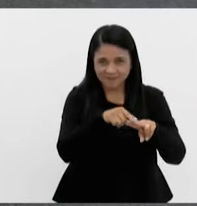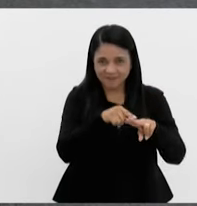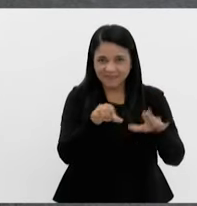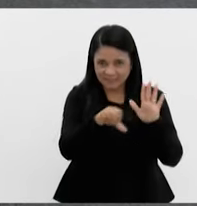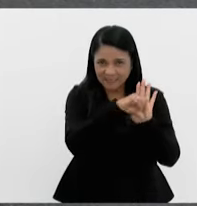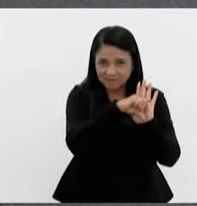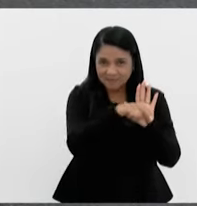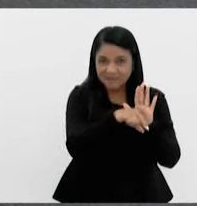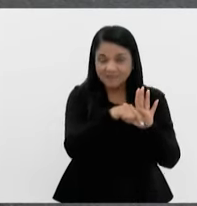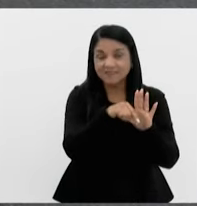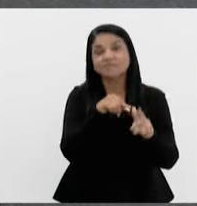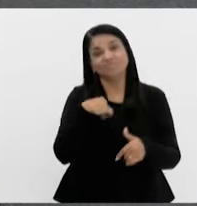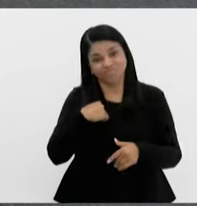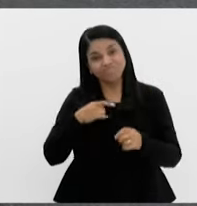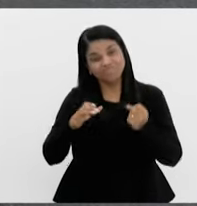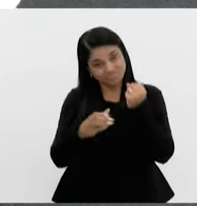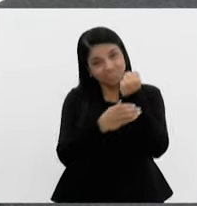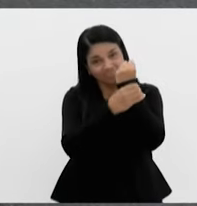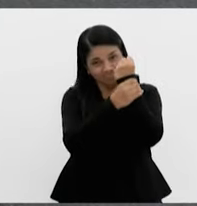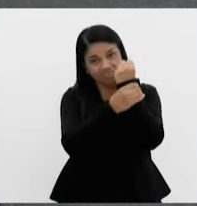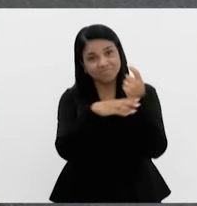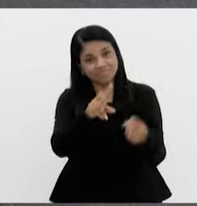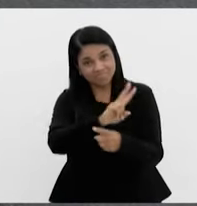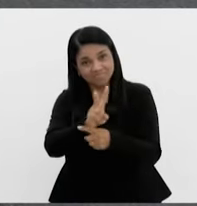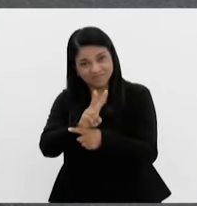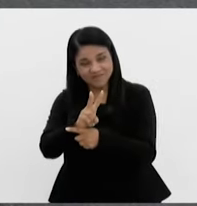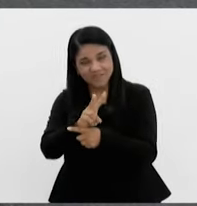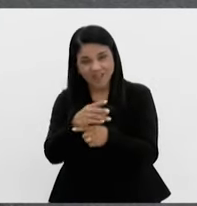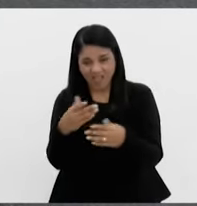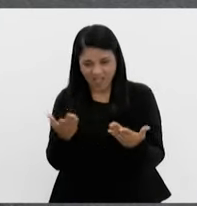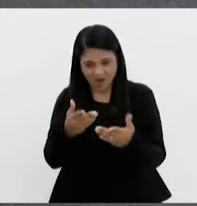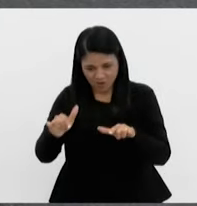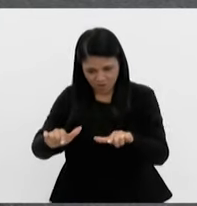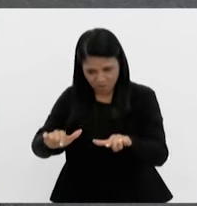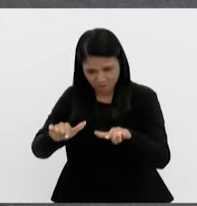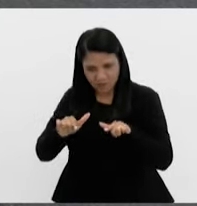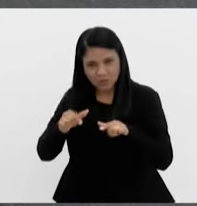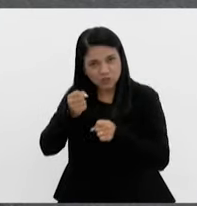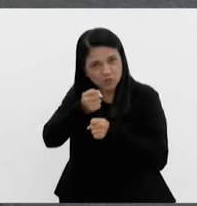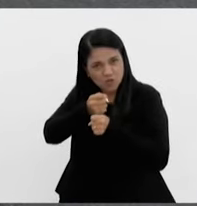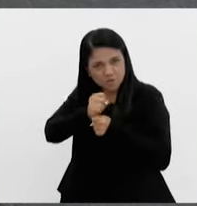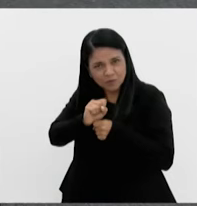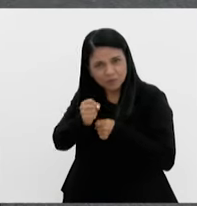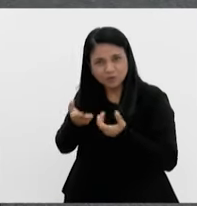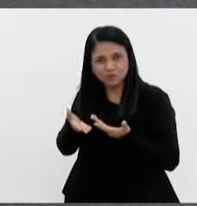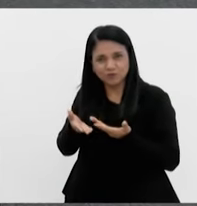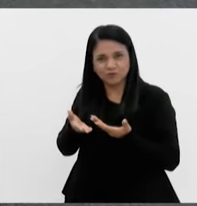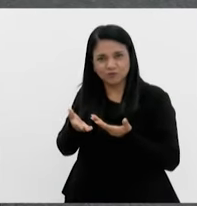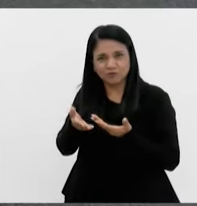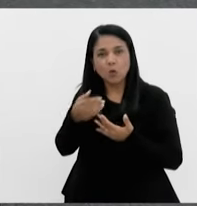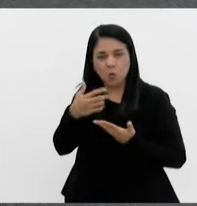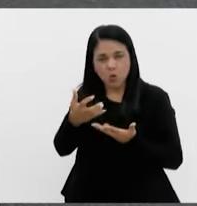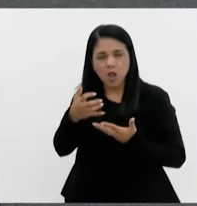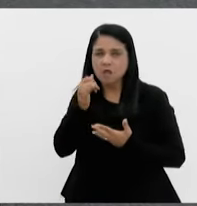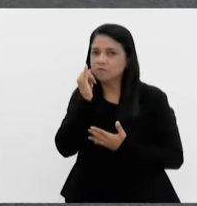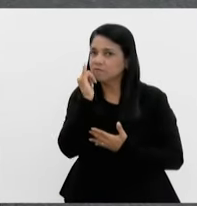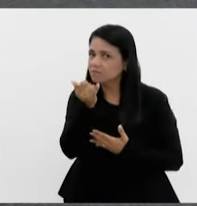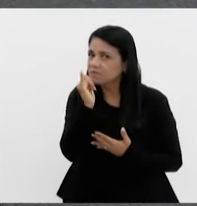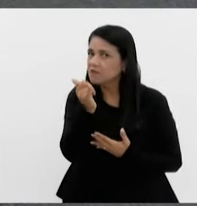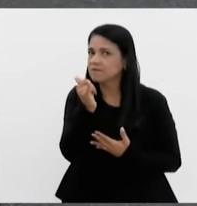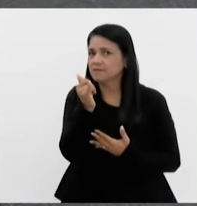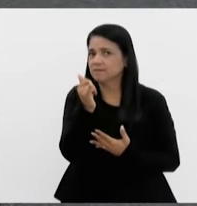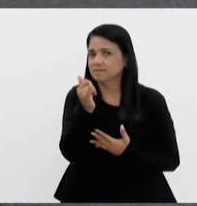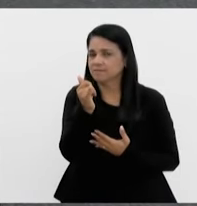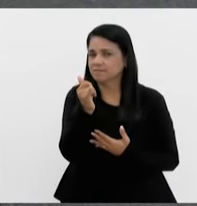presente e aí eles vão agora colocar uma Moção de repúdio eu quero deixar um relato aqui pro senhores vamos